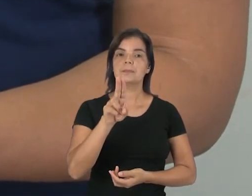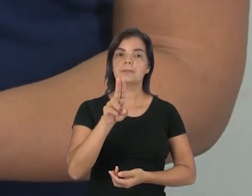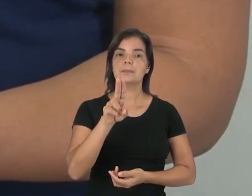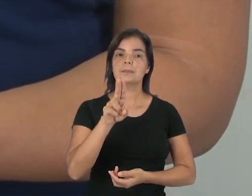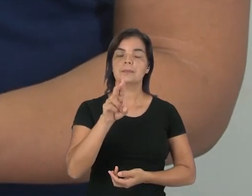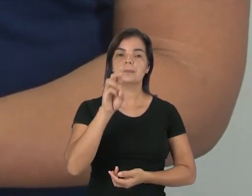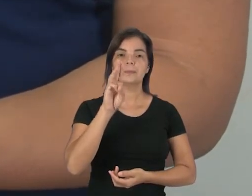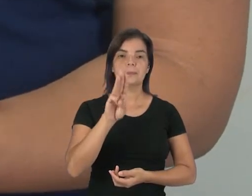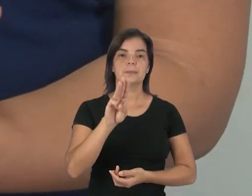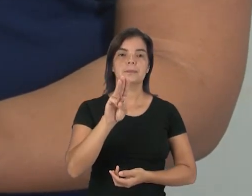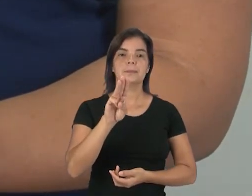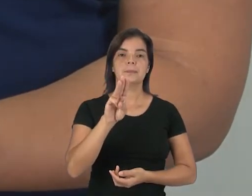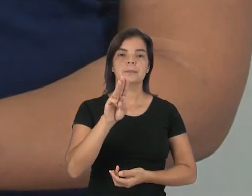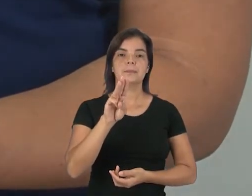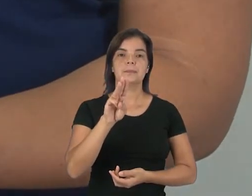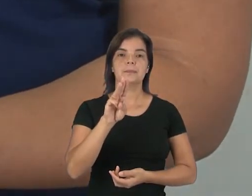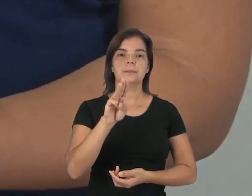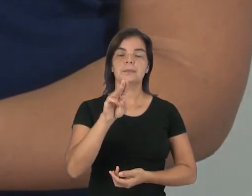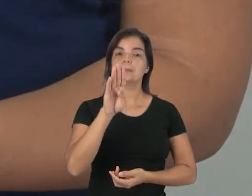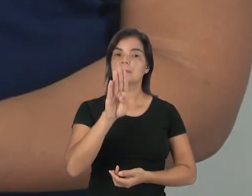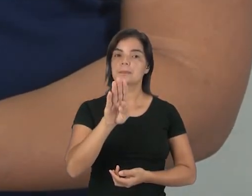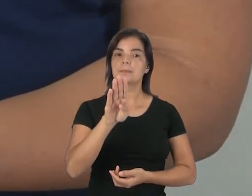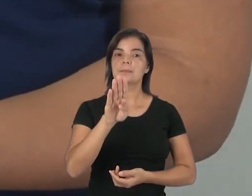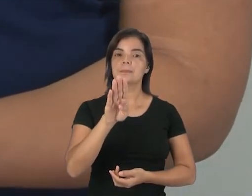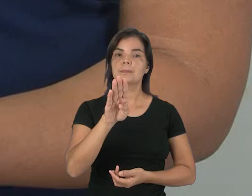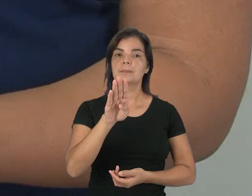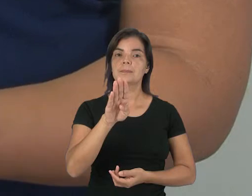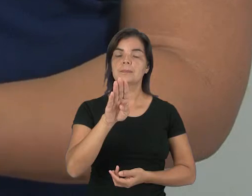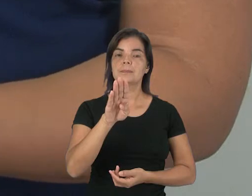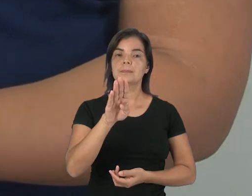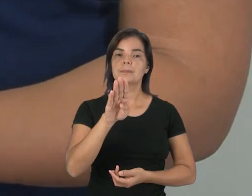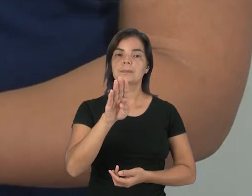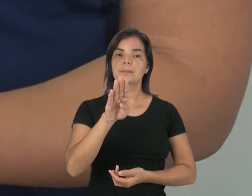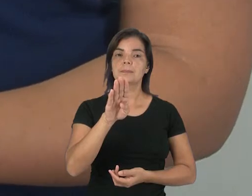2, 3, 4,